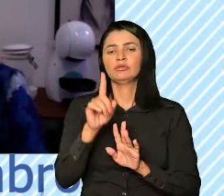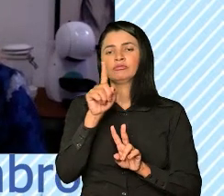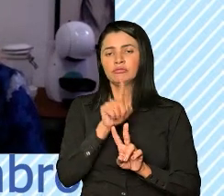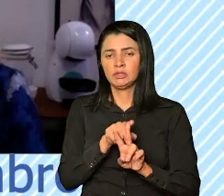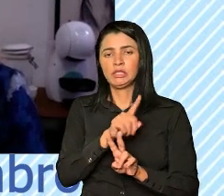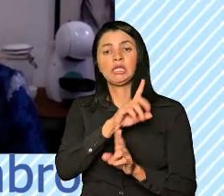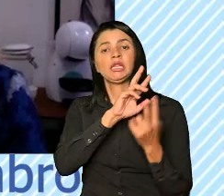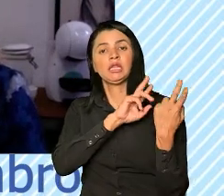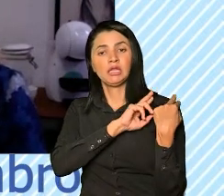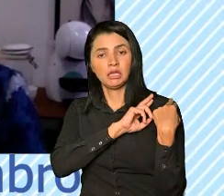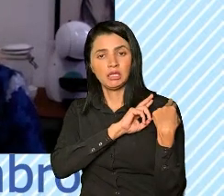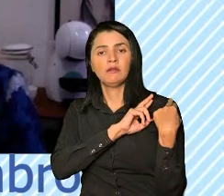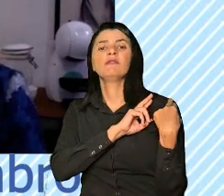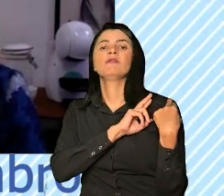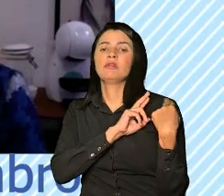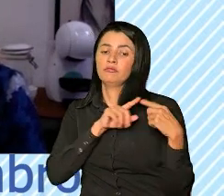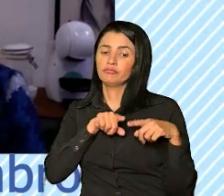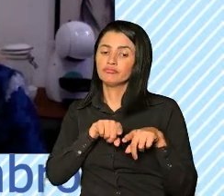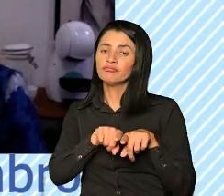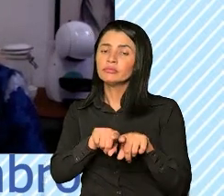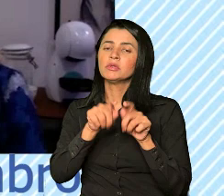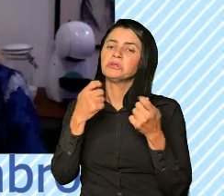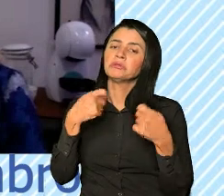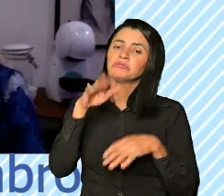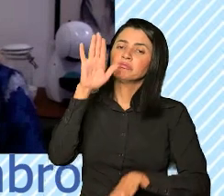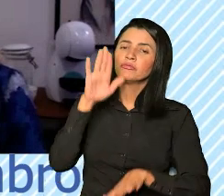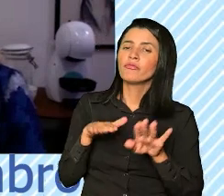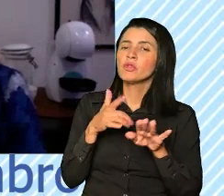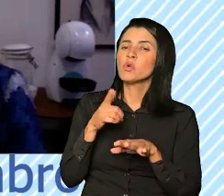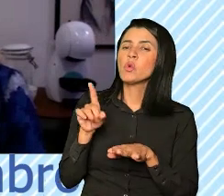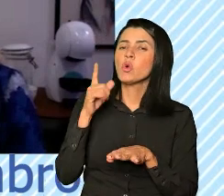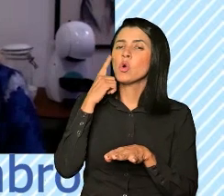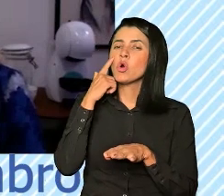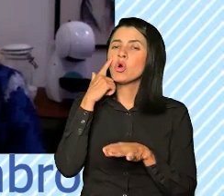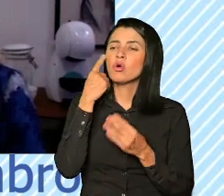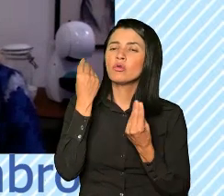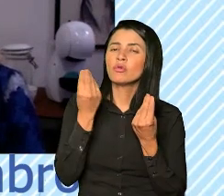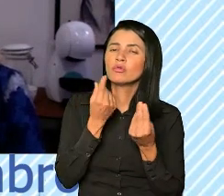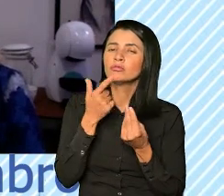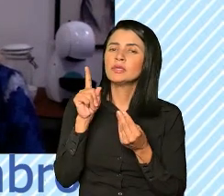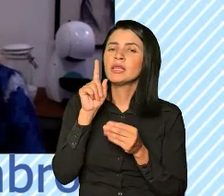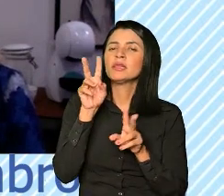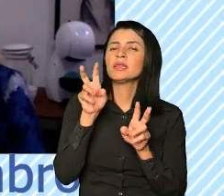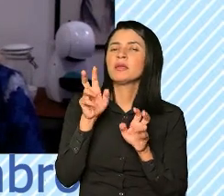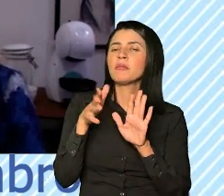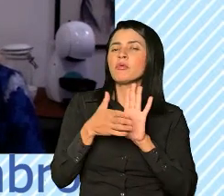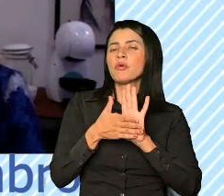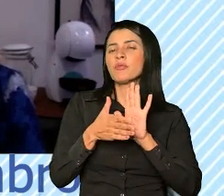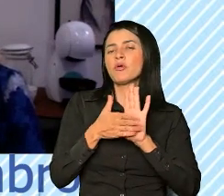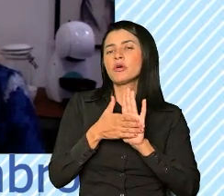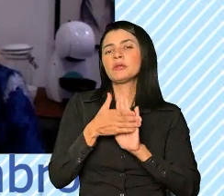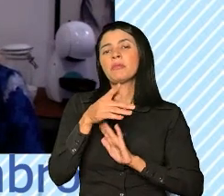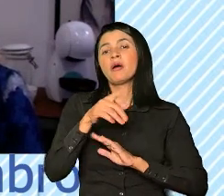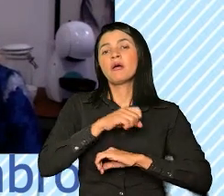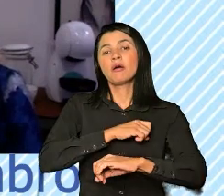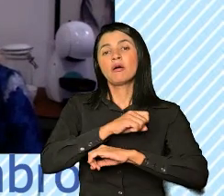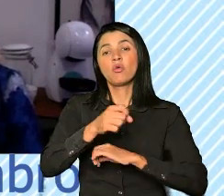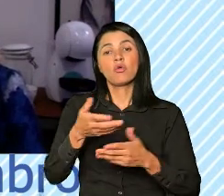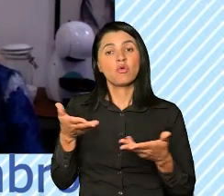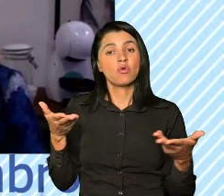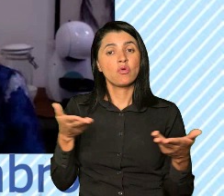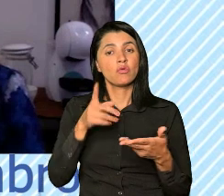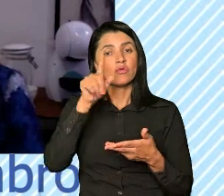um direito simultâneo, talvez a gente chegue para uma percepção mais importante nos termos da temática proposta para o debate de hoje,